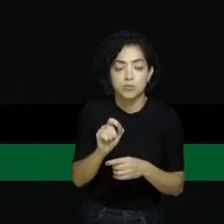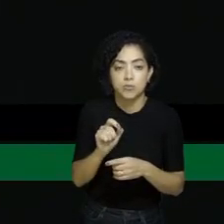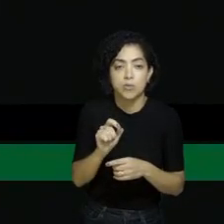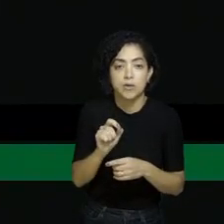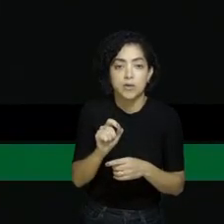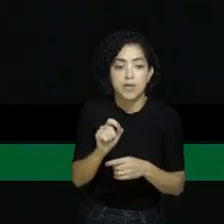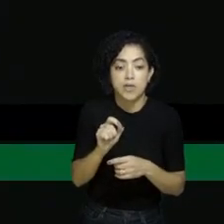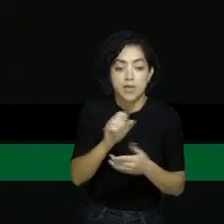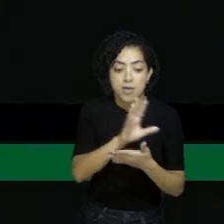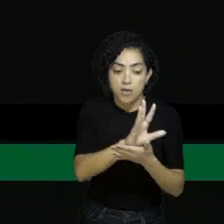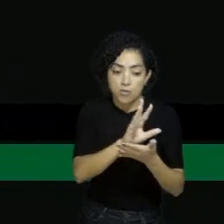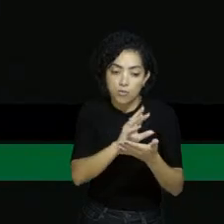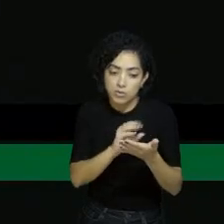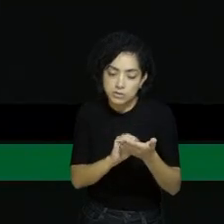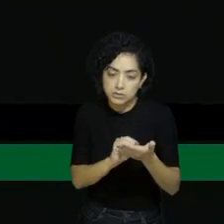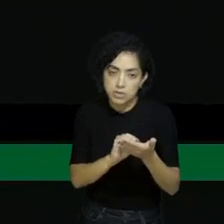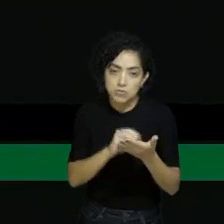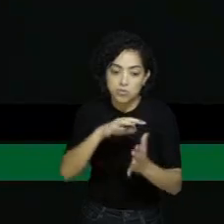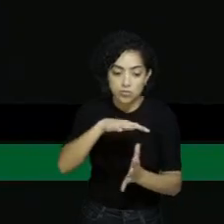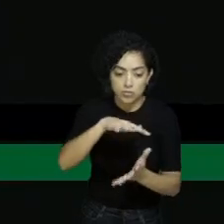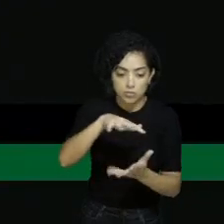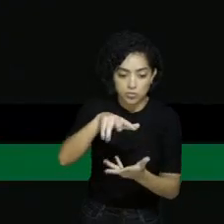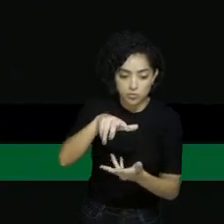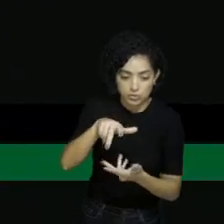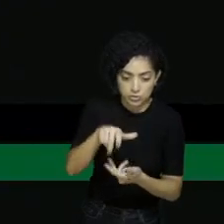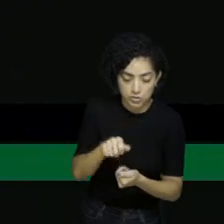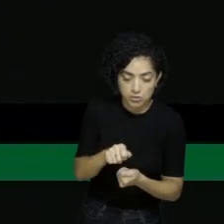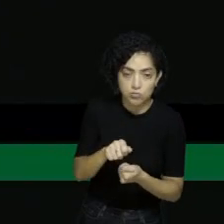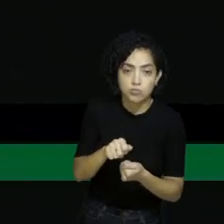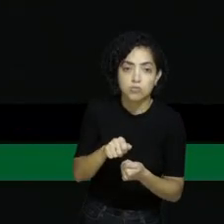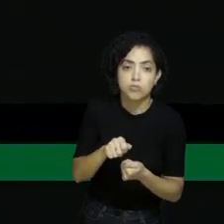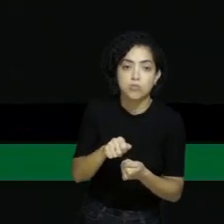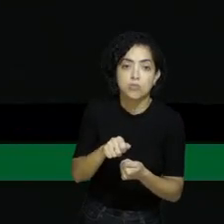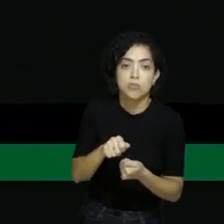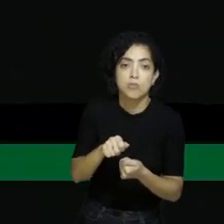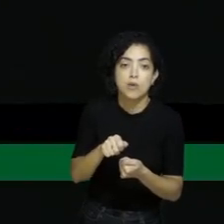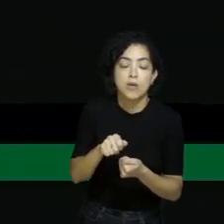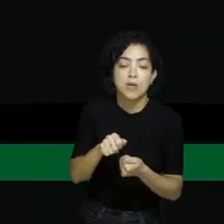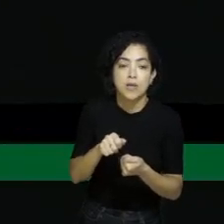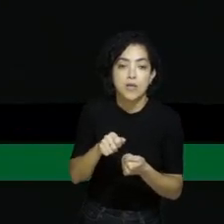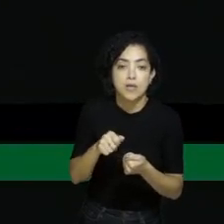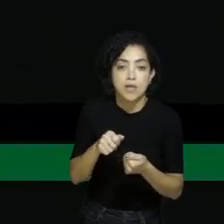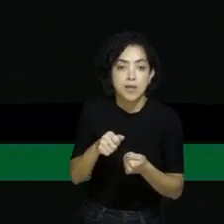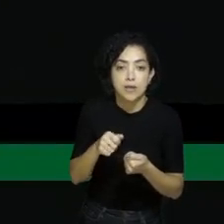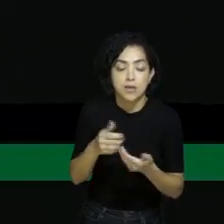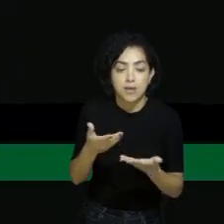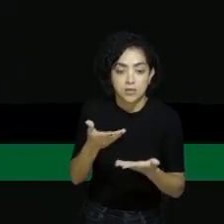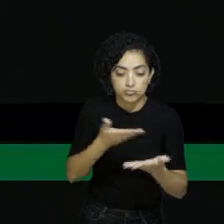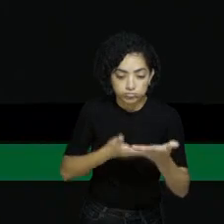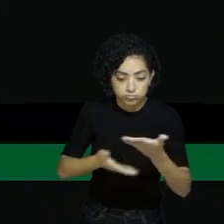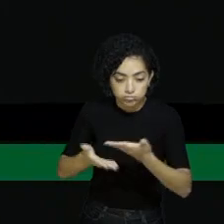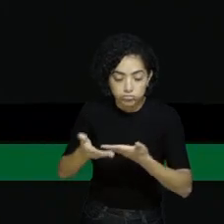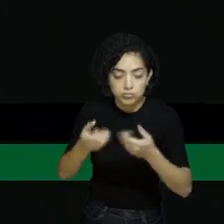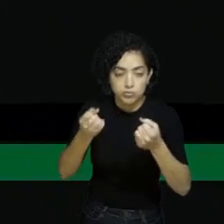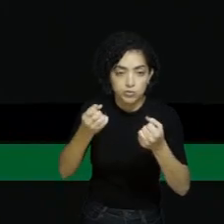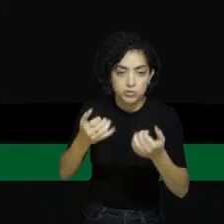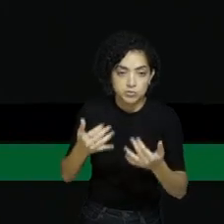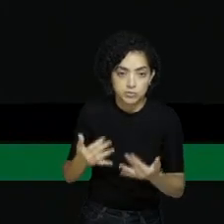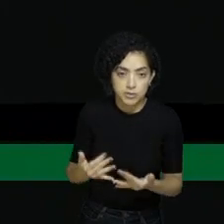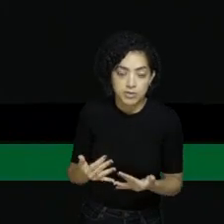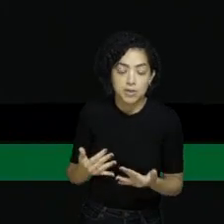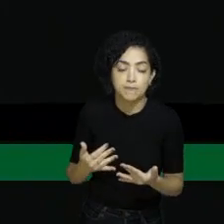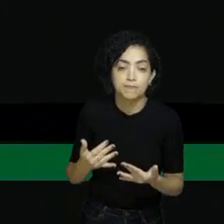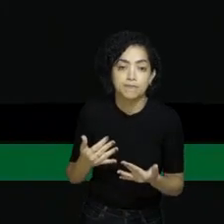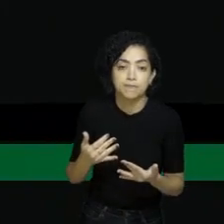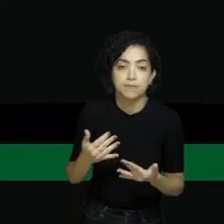um exemplo mundial, é a intercooperação. Eu explico por quê. A